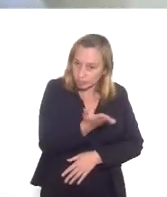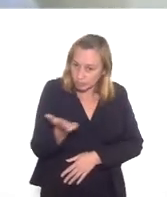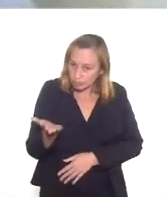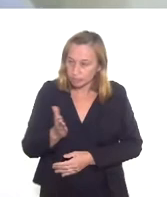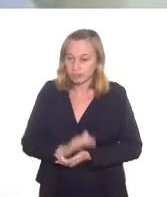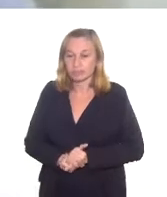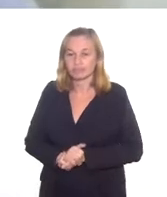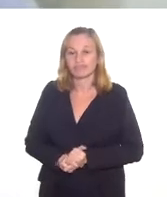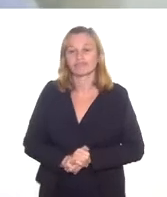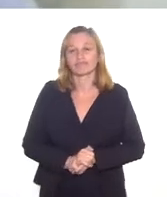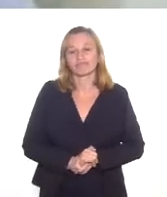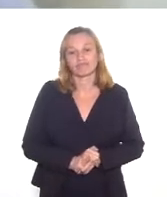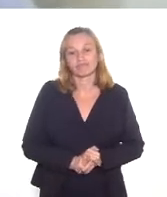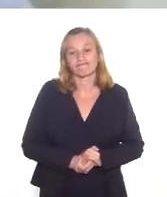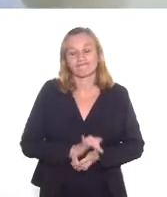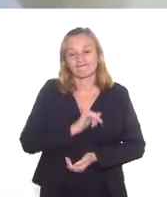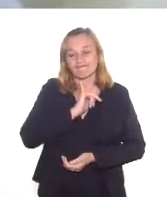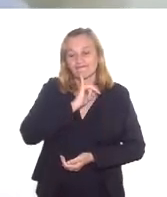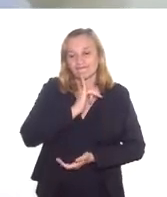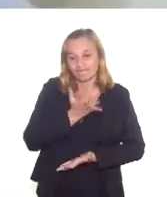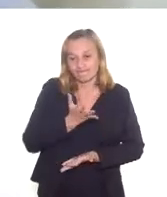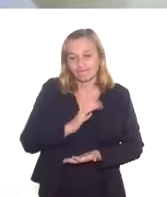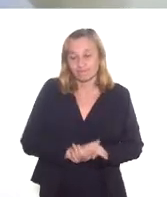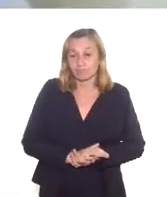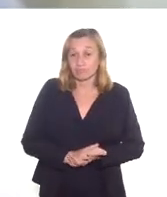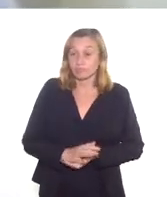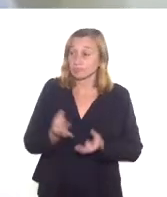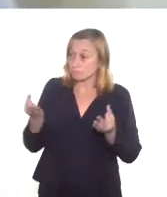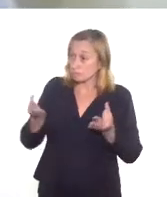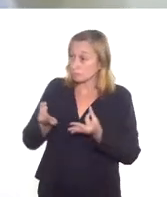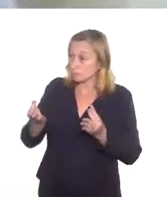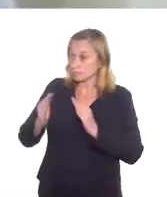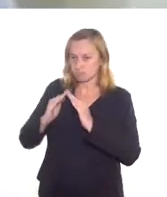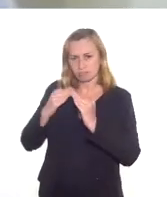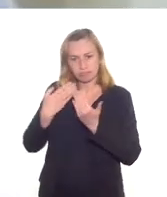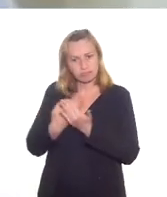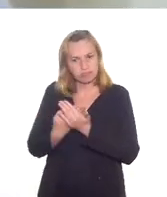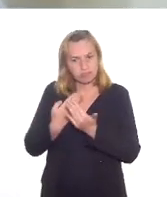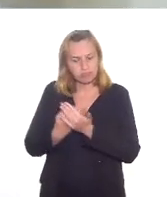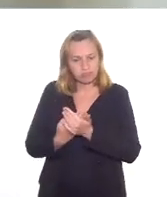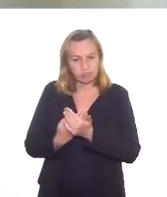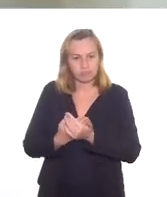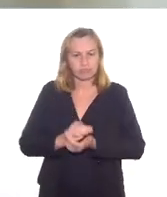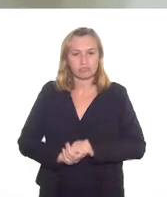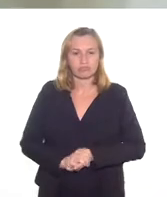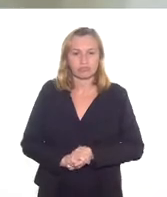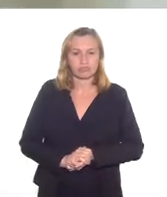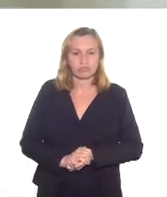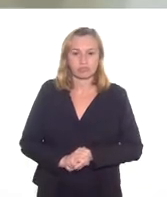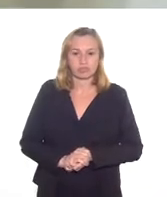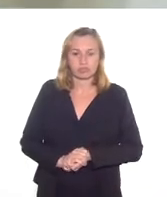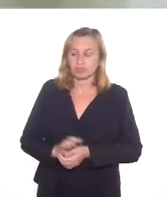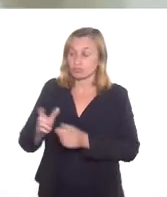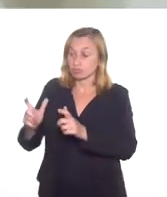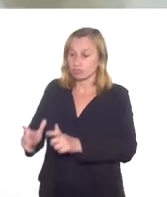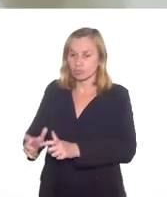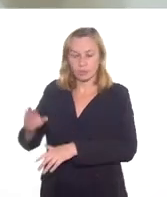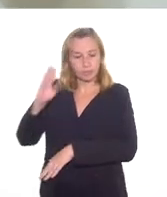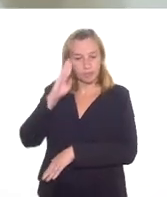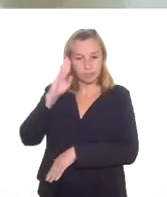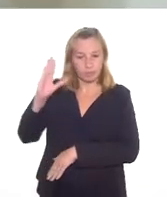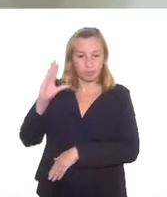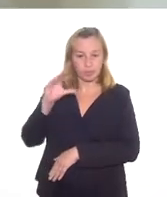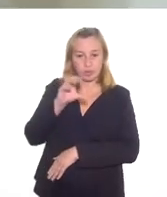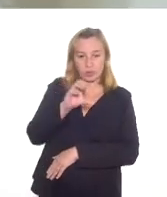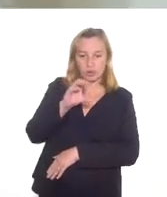se lamentar uma bela escola em plena Copacabana,